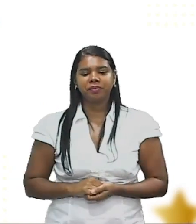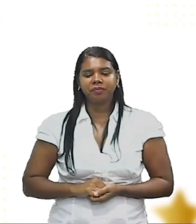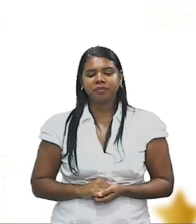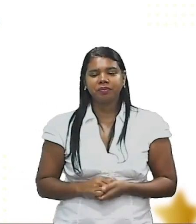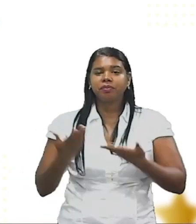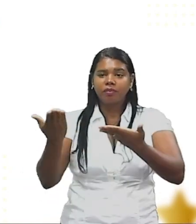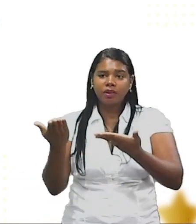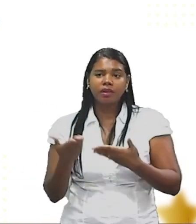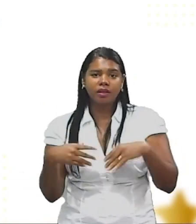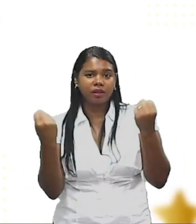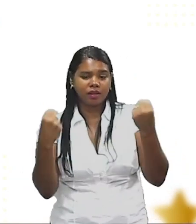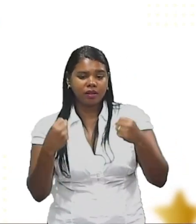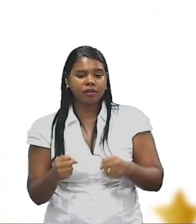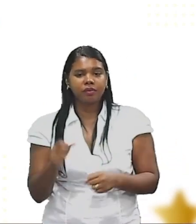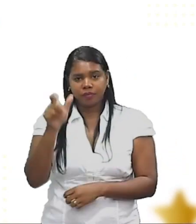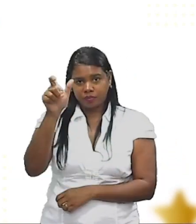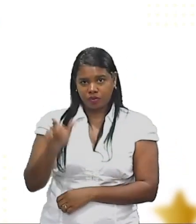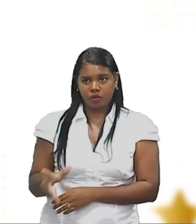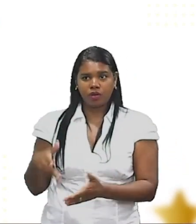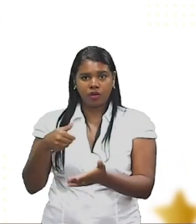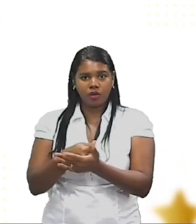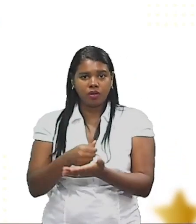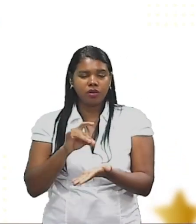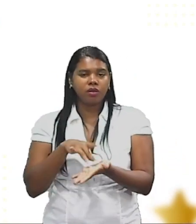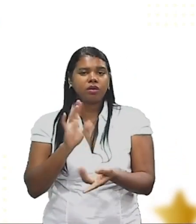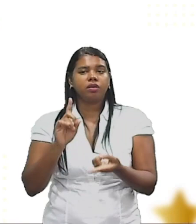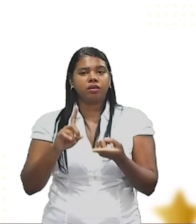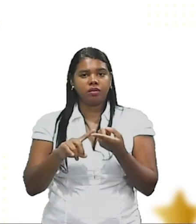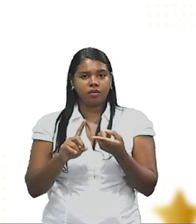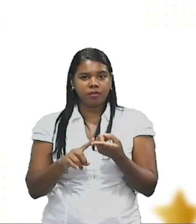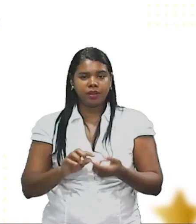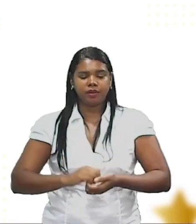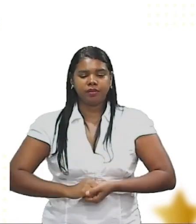atender às necessidades de um cliente, né? Você atender